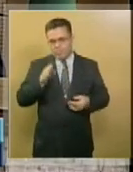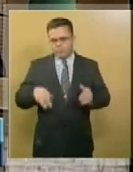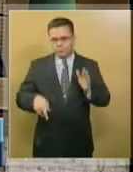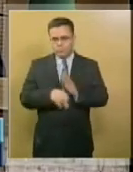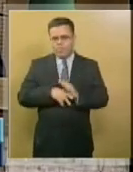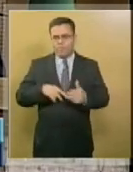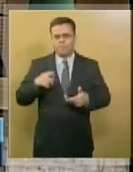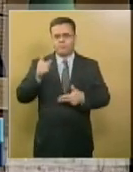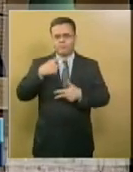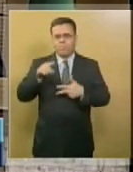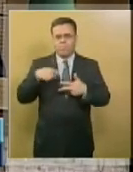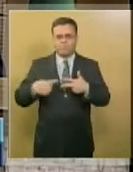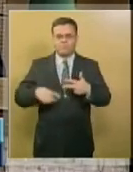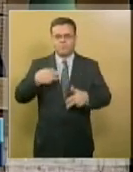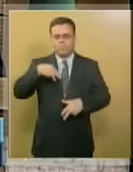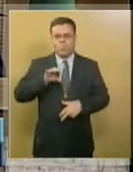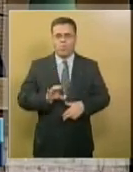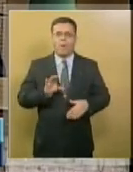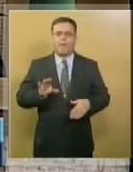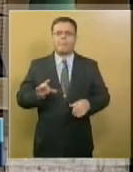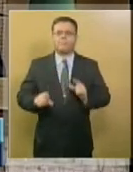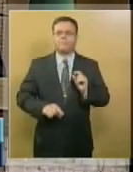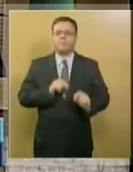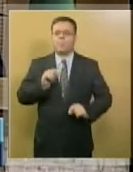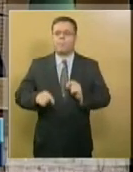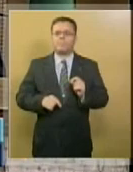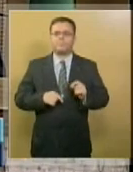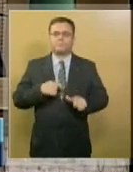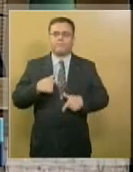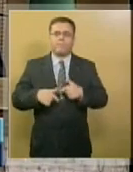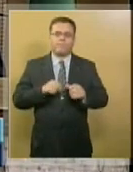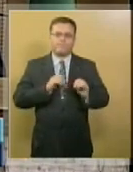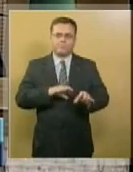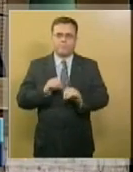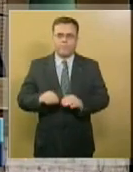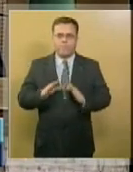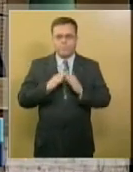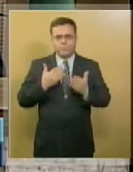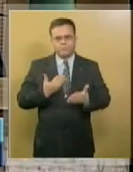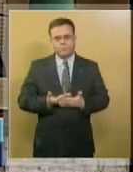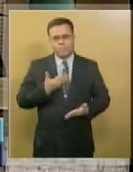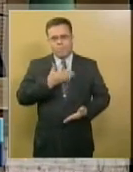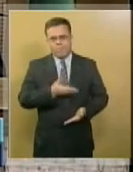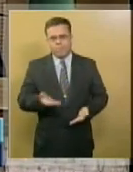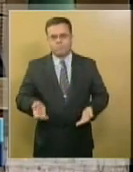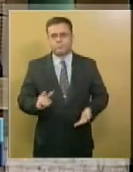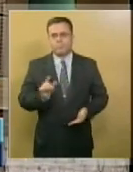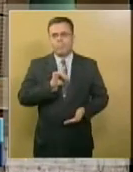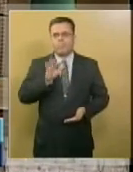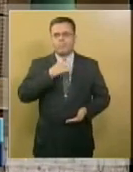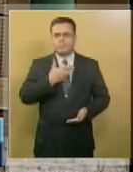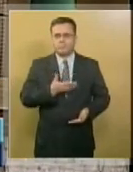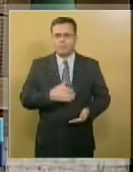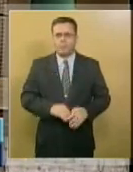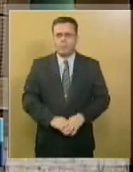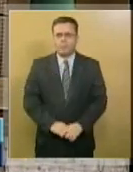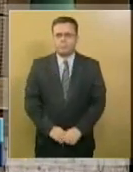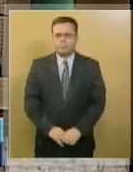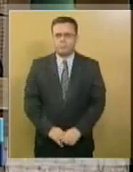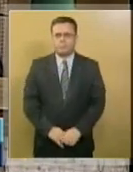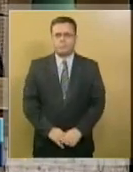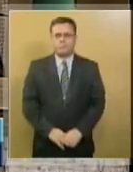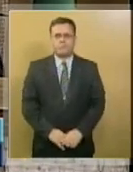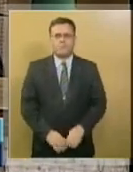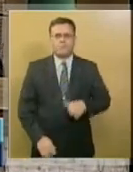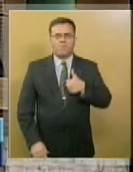por referência sua prática pedagógica no ensino fundamental da rede municipal da cidade de Lagarto.